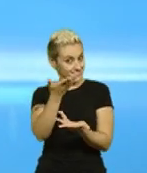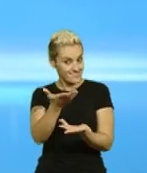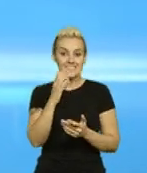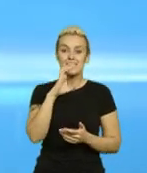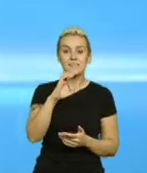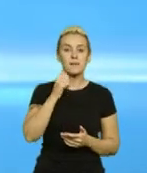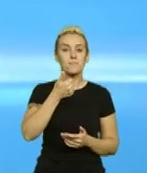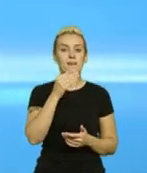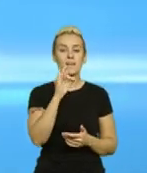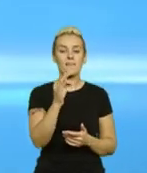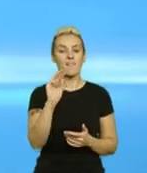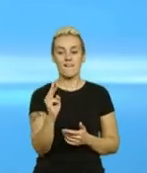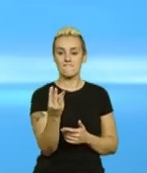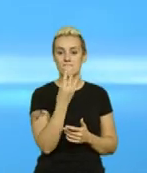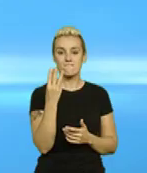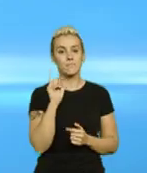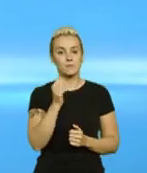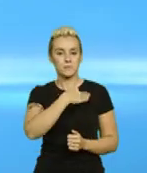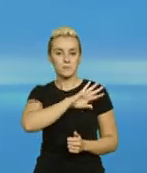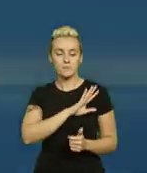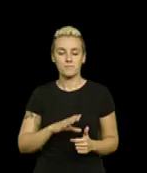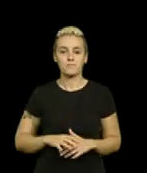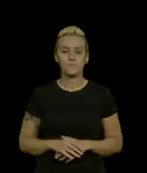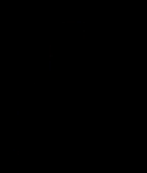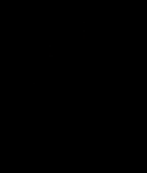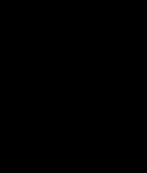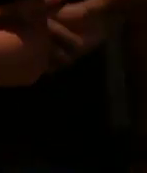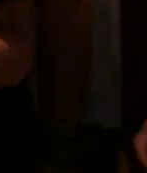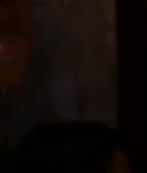cbf trio a em concerto no quebra jazz